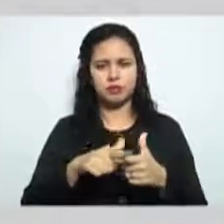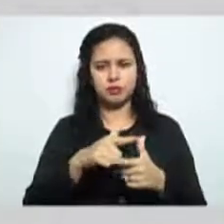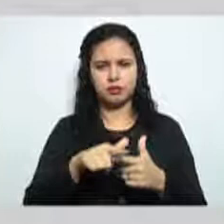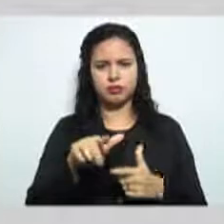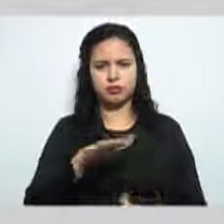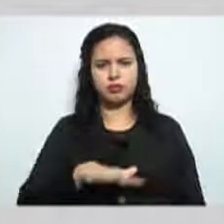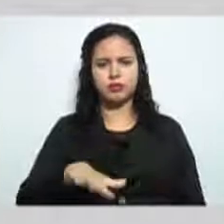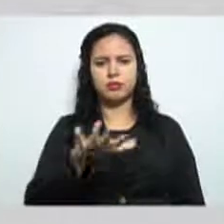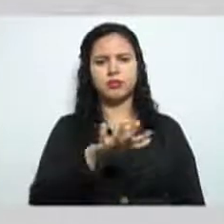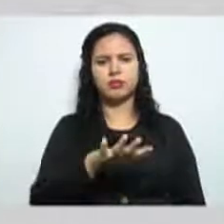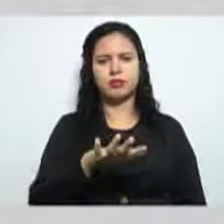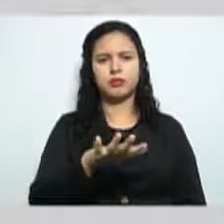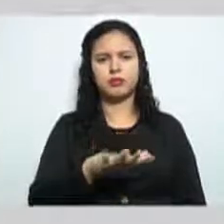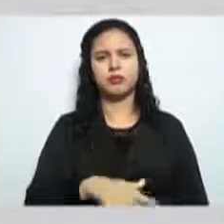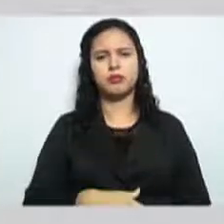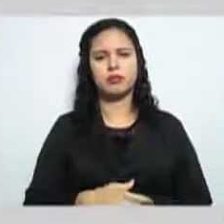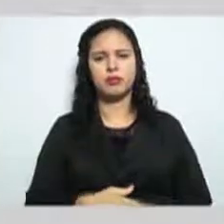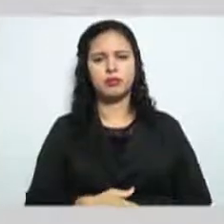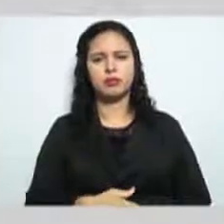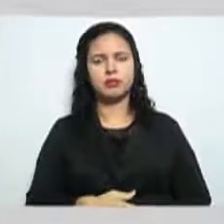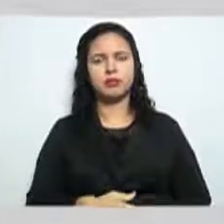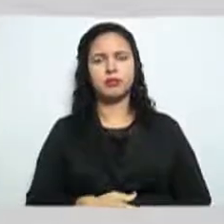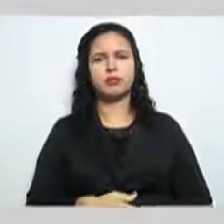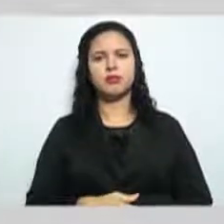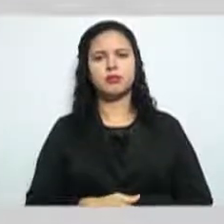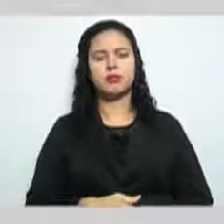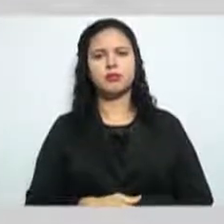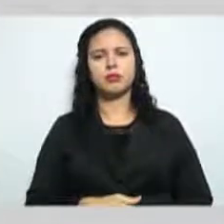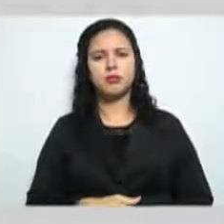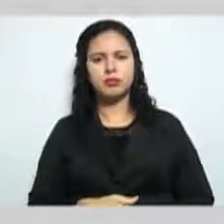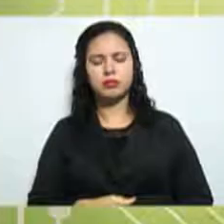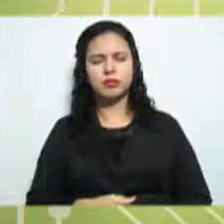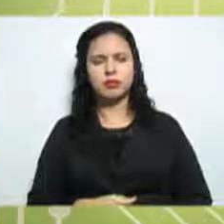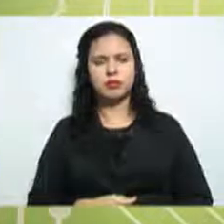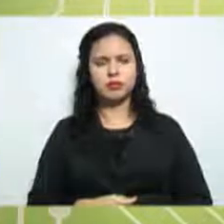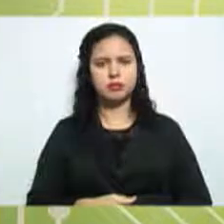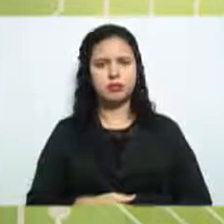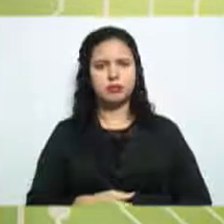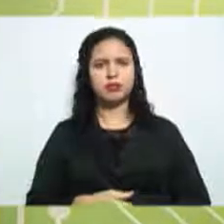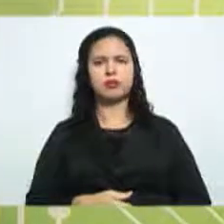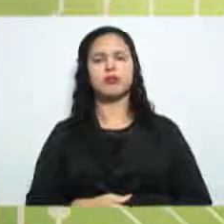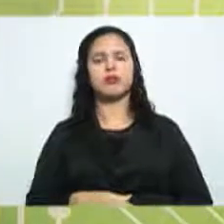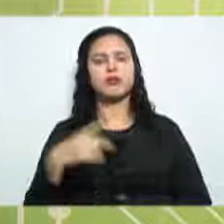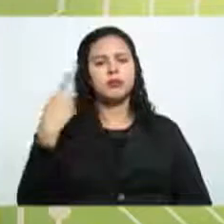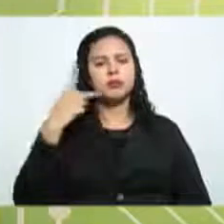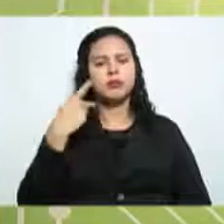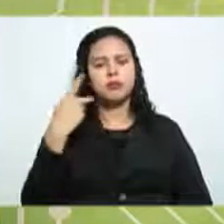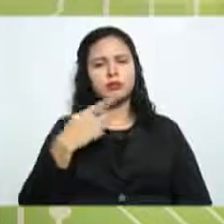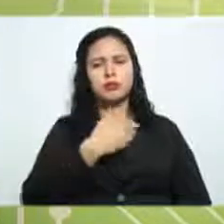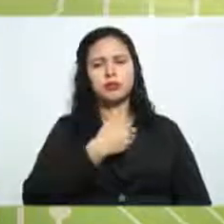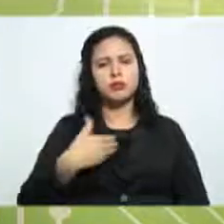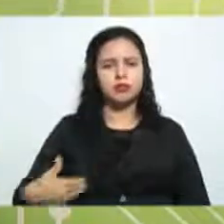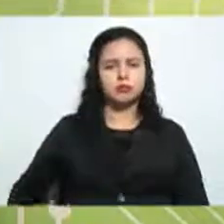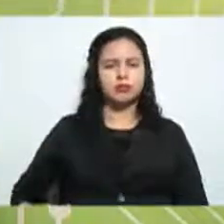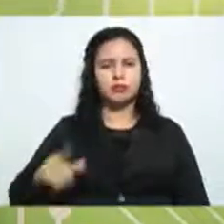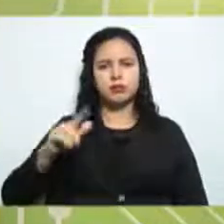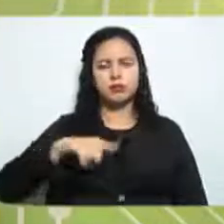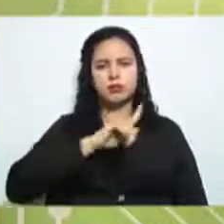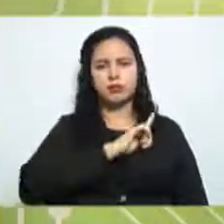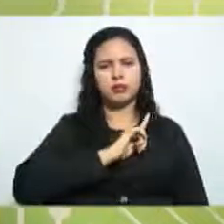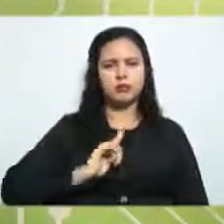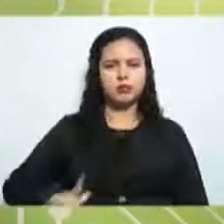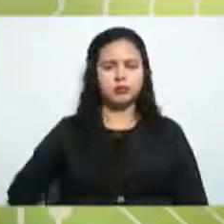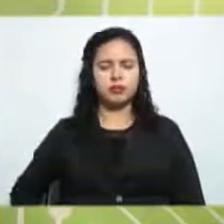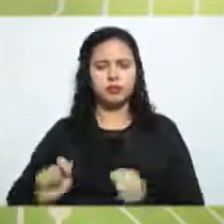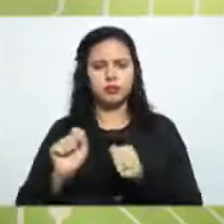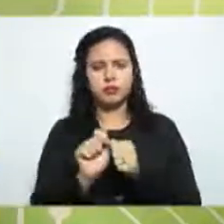Então, política pública, eu gosto muito dessa definição, tá, gente? Talvez aí é uma questão da prova. Política pública é o que o governo decide fazer e o que ele decide